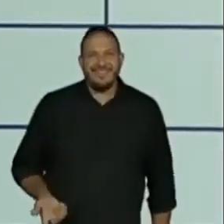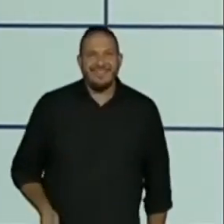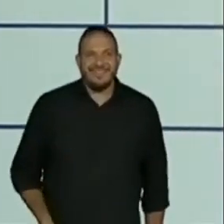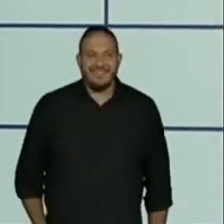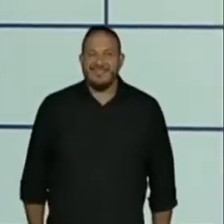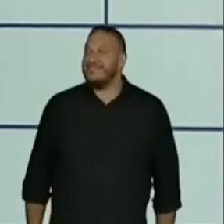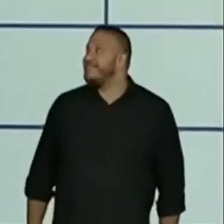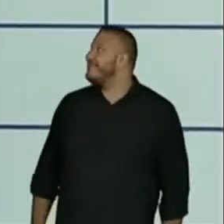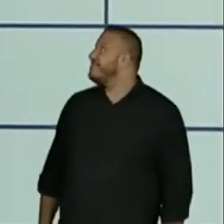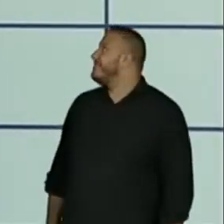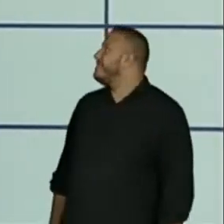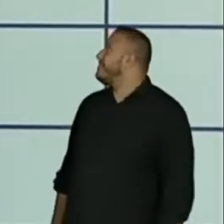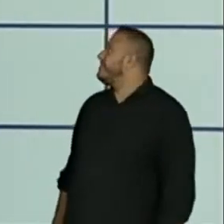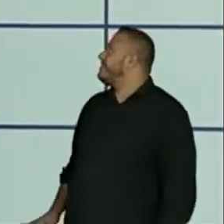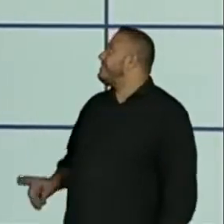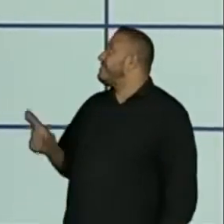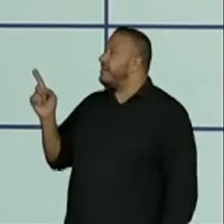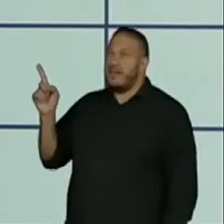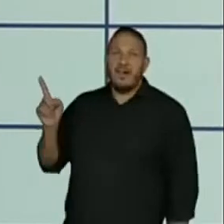esquerdo da vírgula.